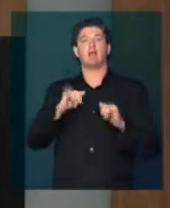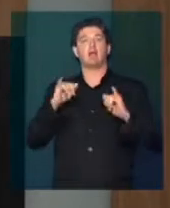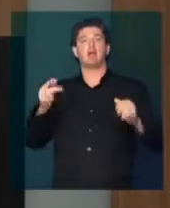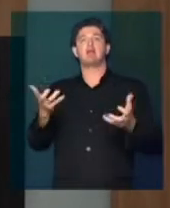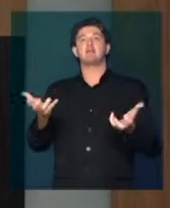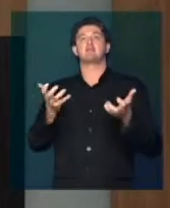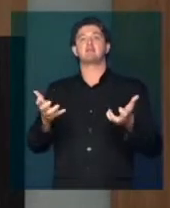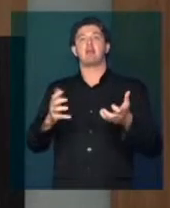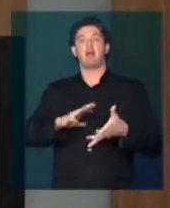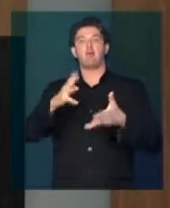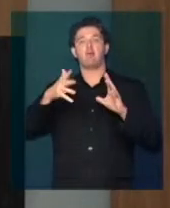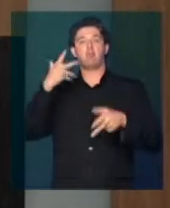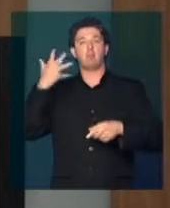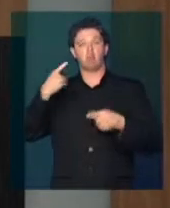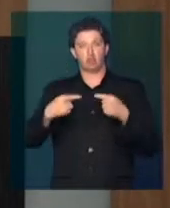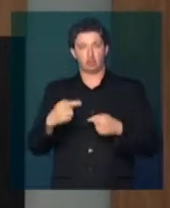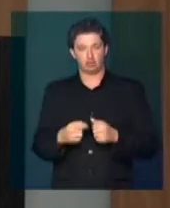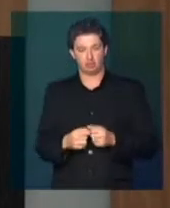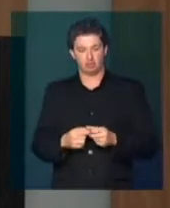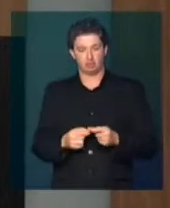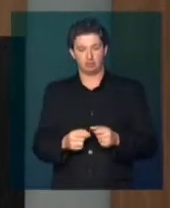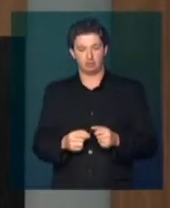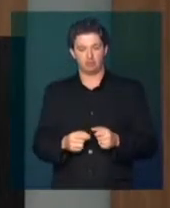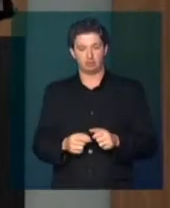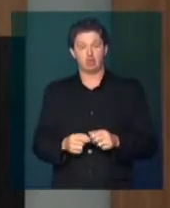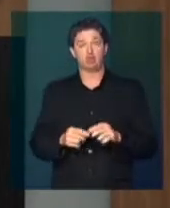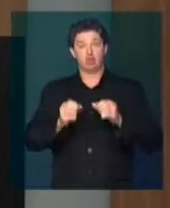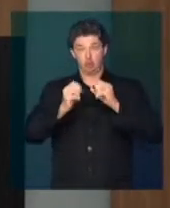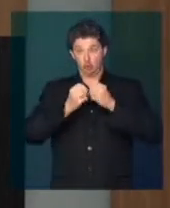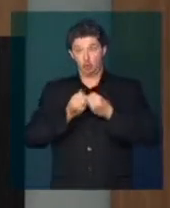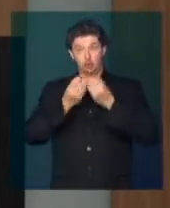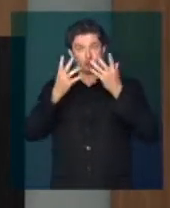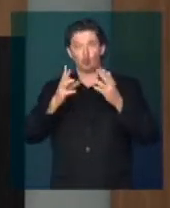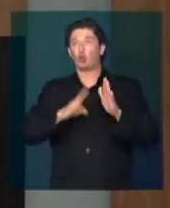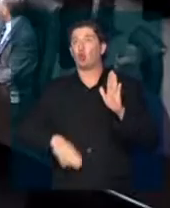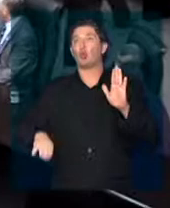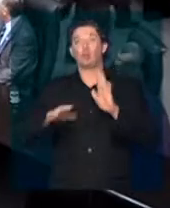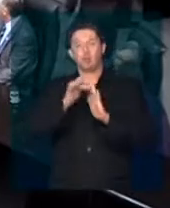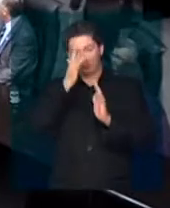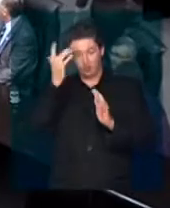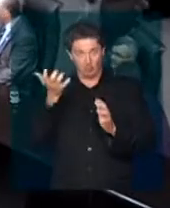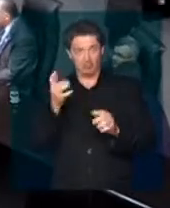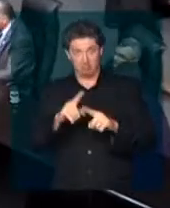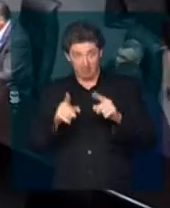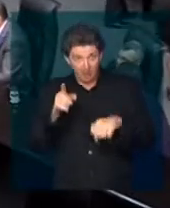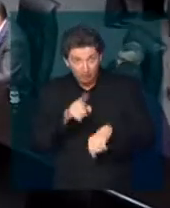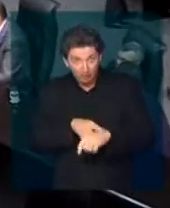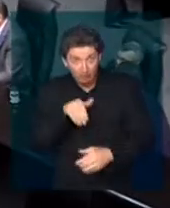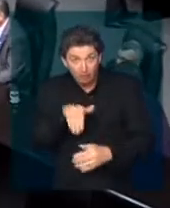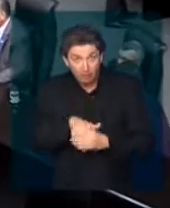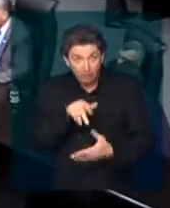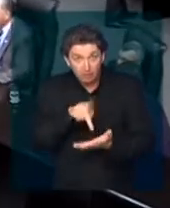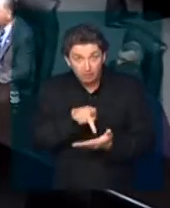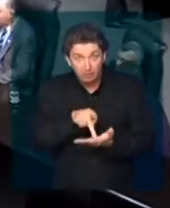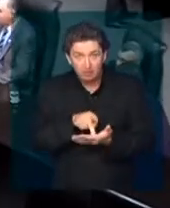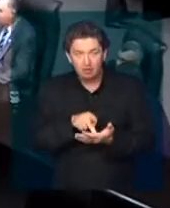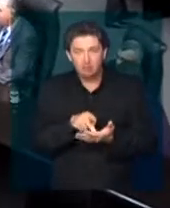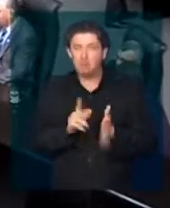e diz que quer votar a reforma política. No discurso, todo mundo quer. Mas, na hora que vai votar de